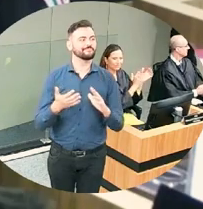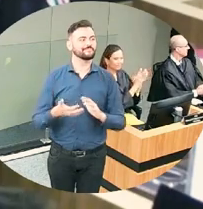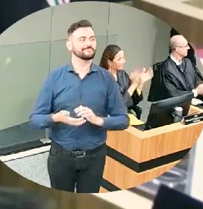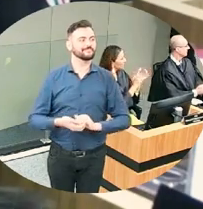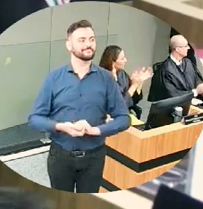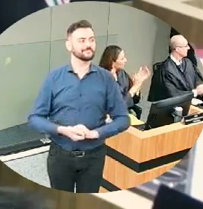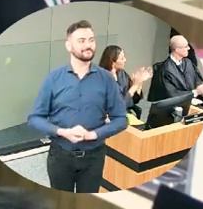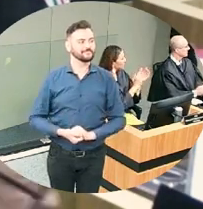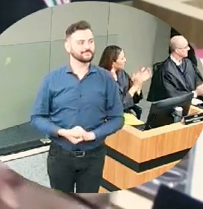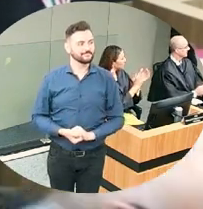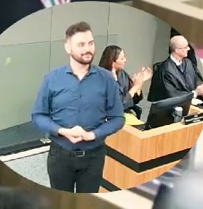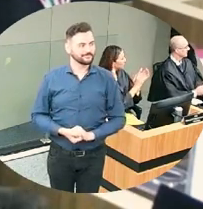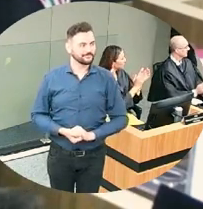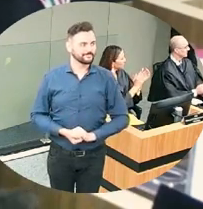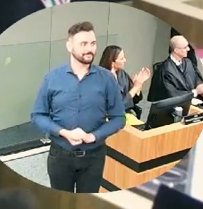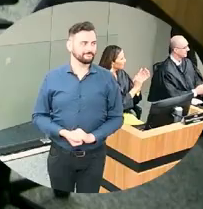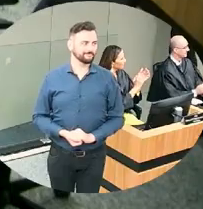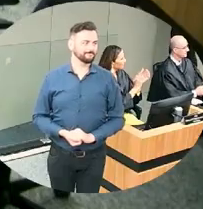Ordem